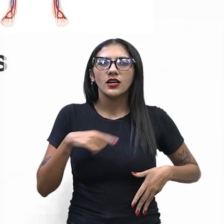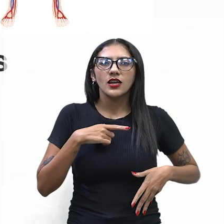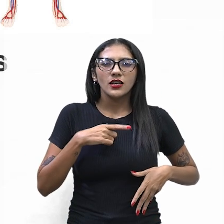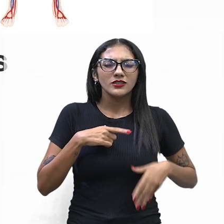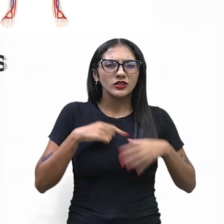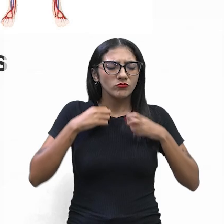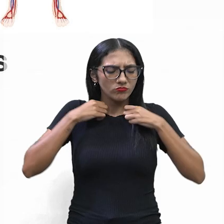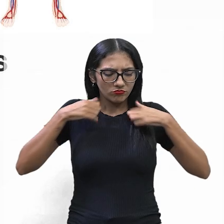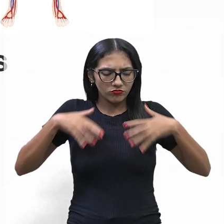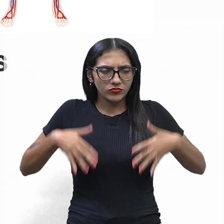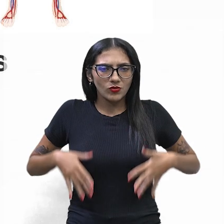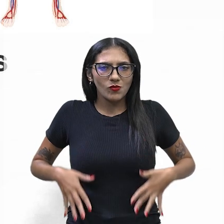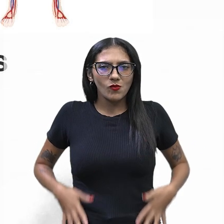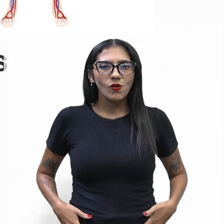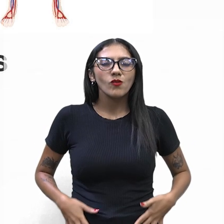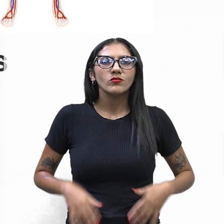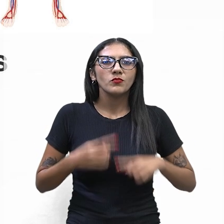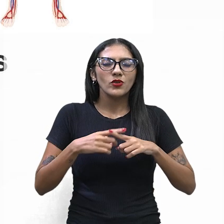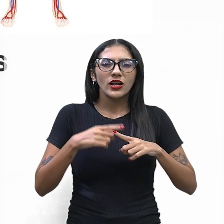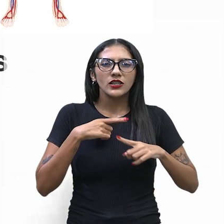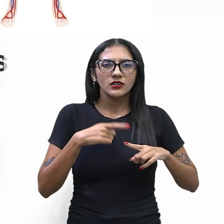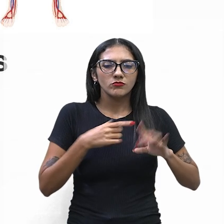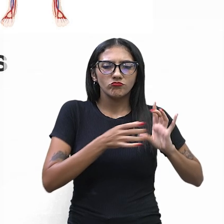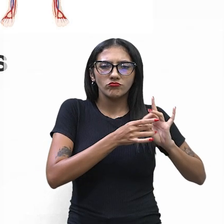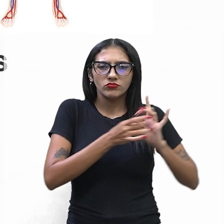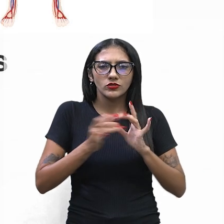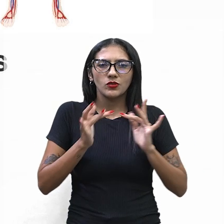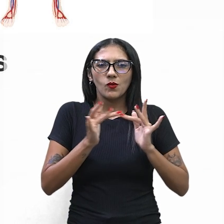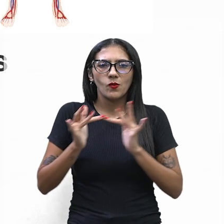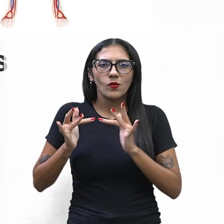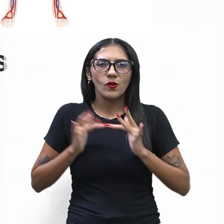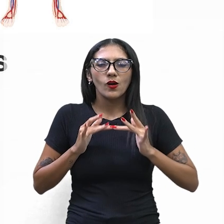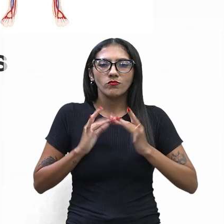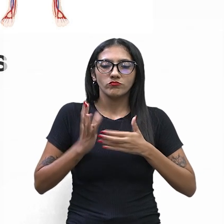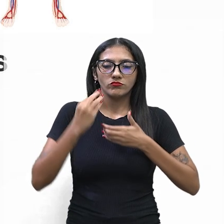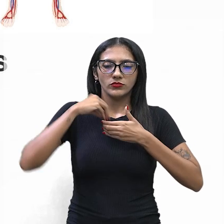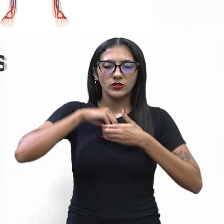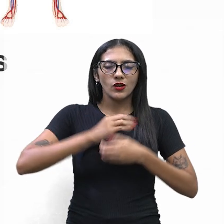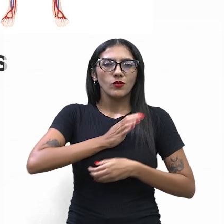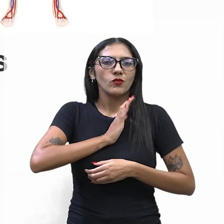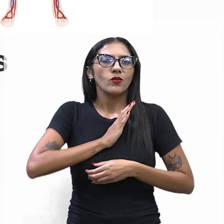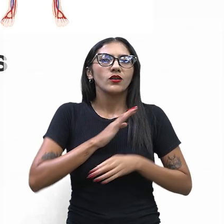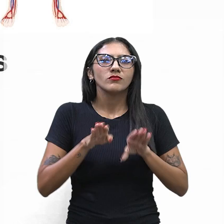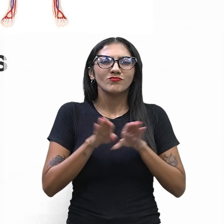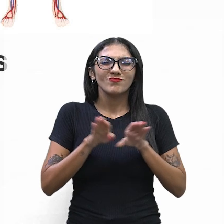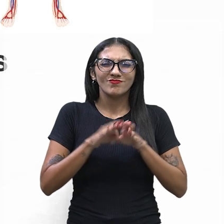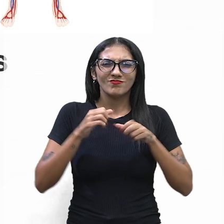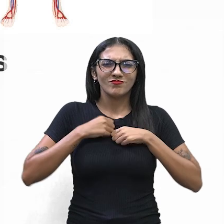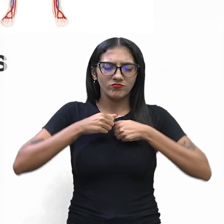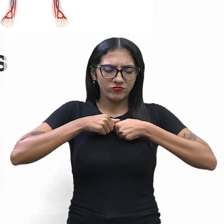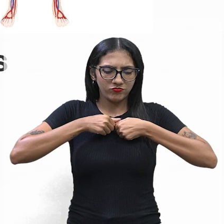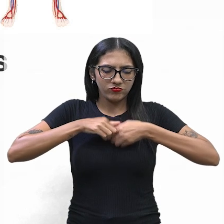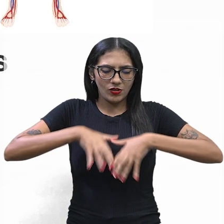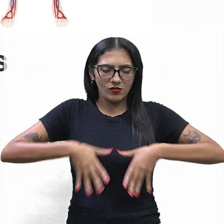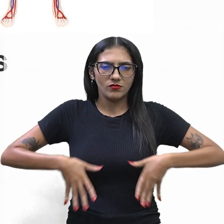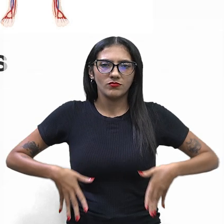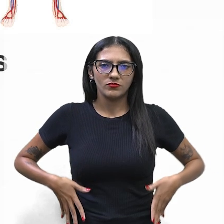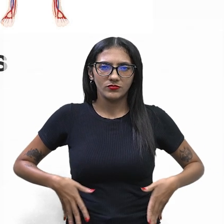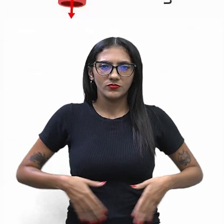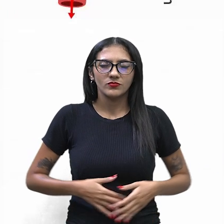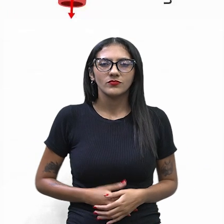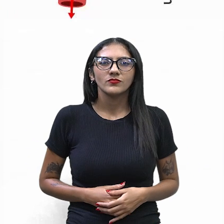para todo o corpo, porque eles estão aí conectados com o coração e vão aí ter uma rede, que vai distribuir esse